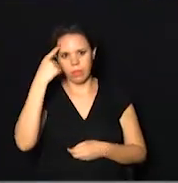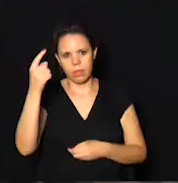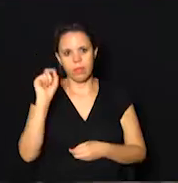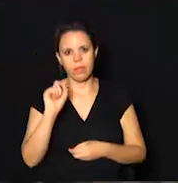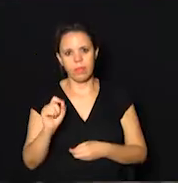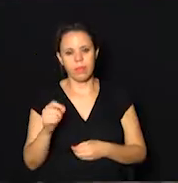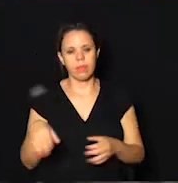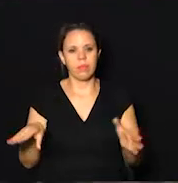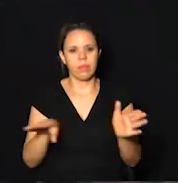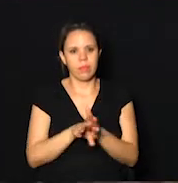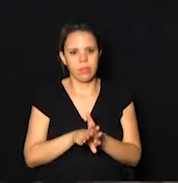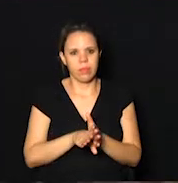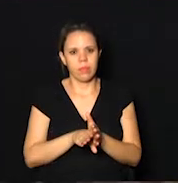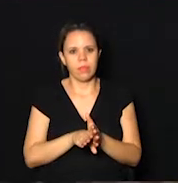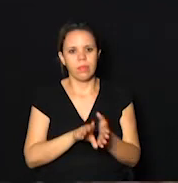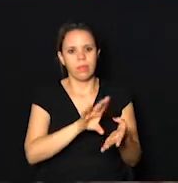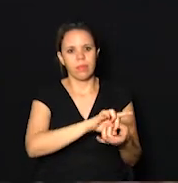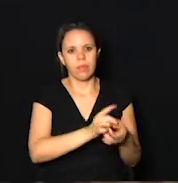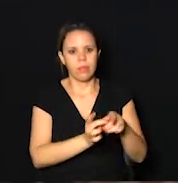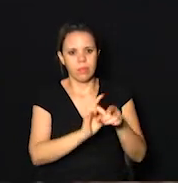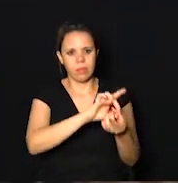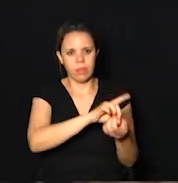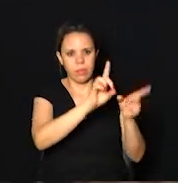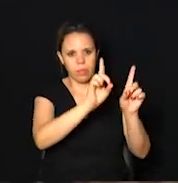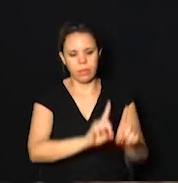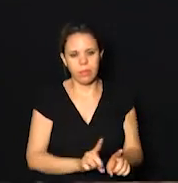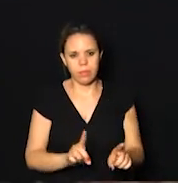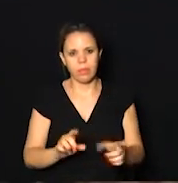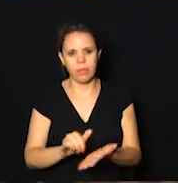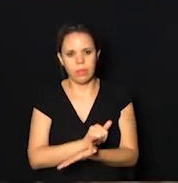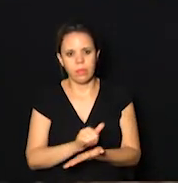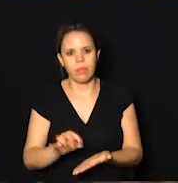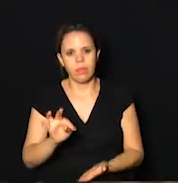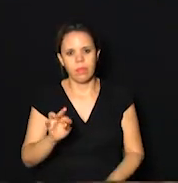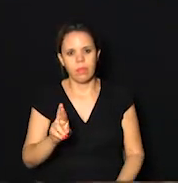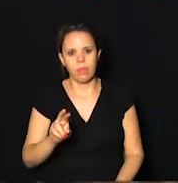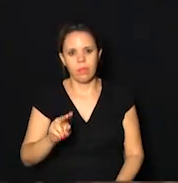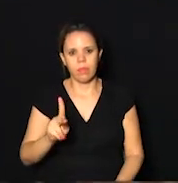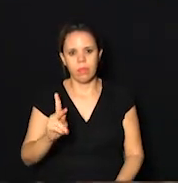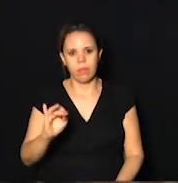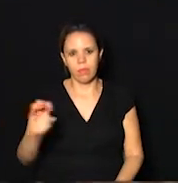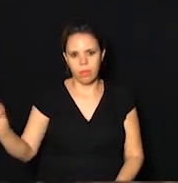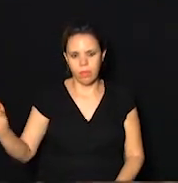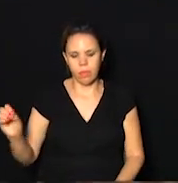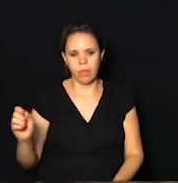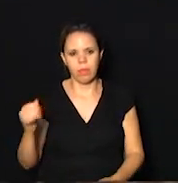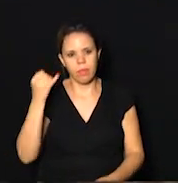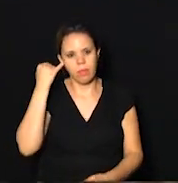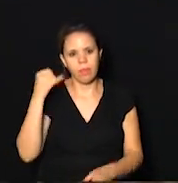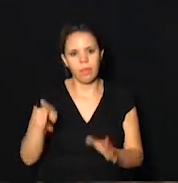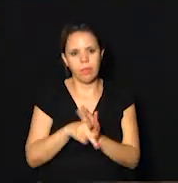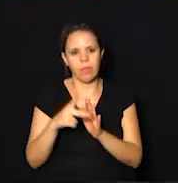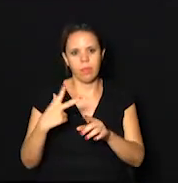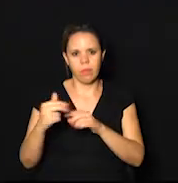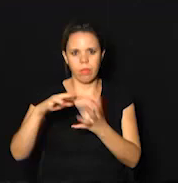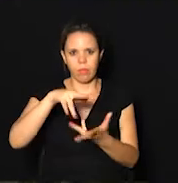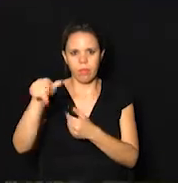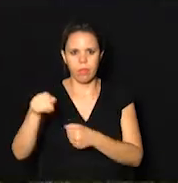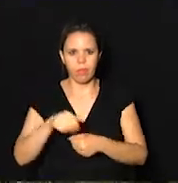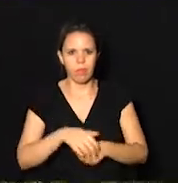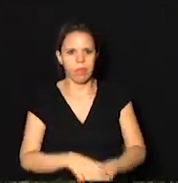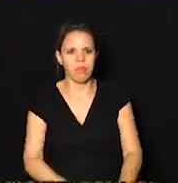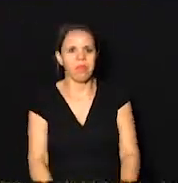ideia é chegar na paraolimpíada de tokyo né e ele se possível bater o próprio recorde